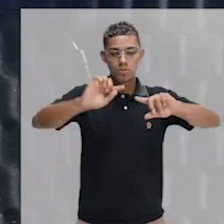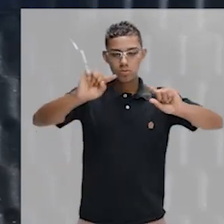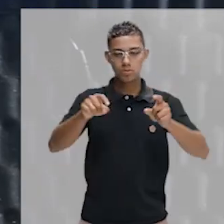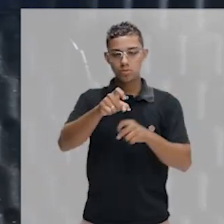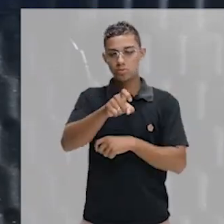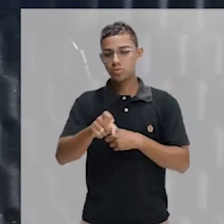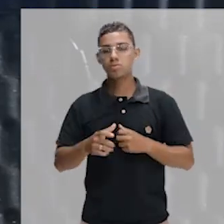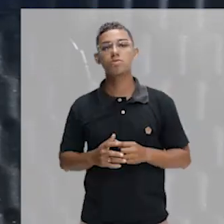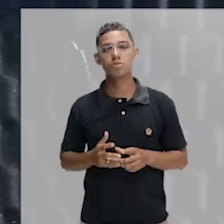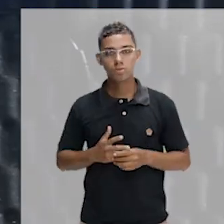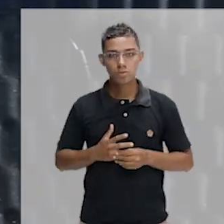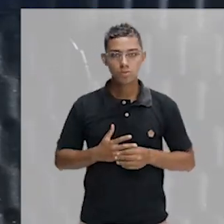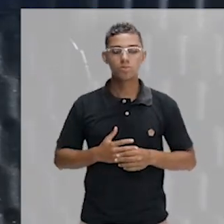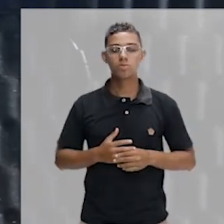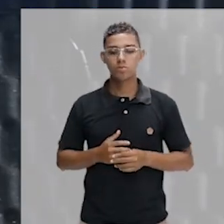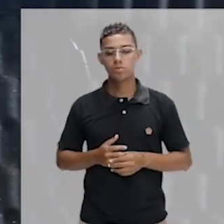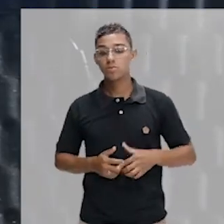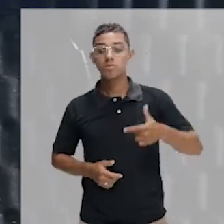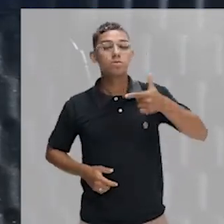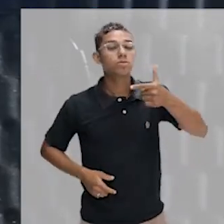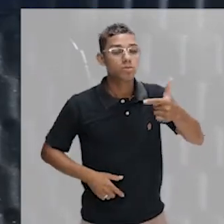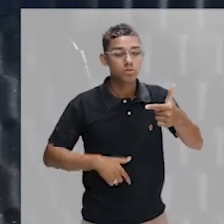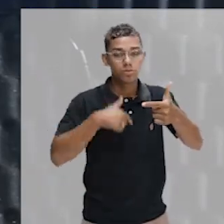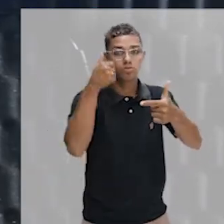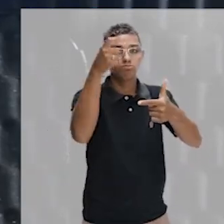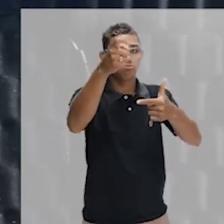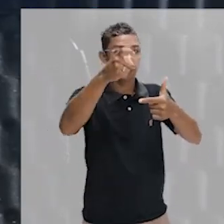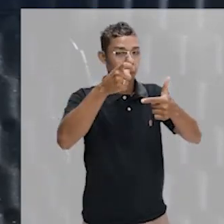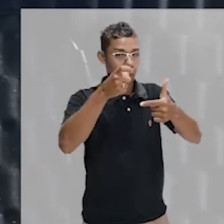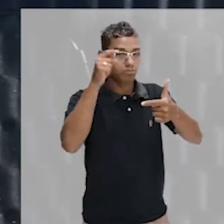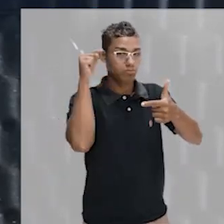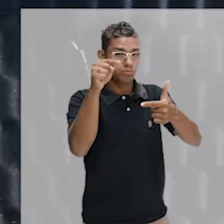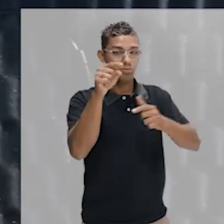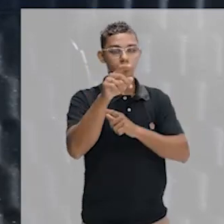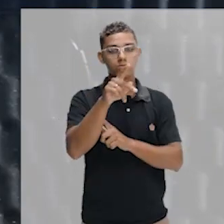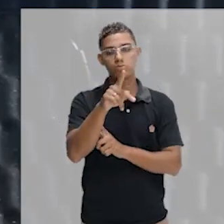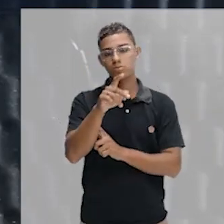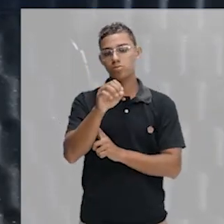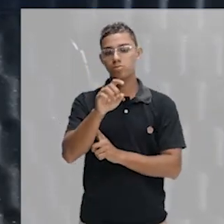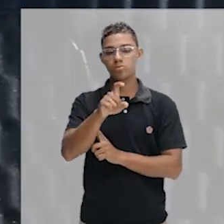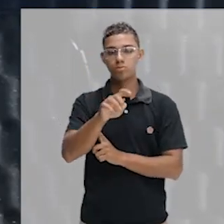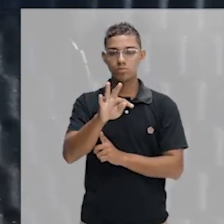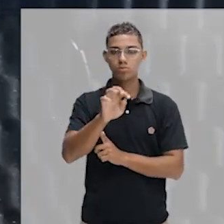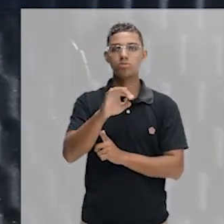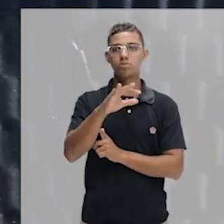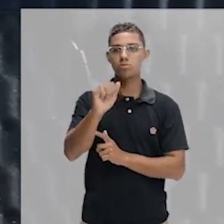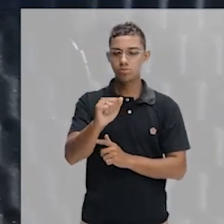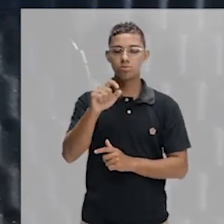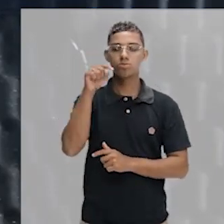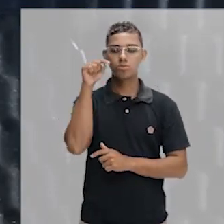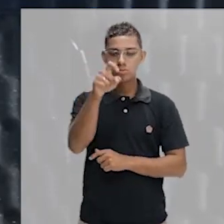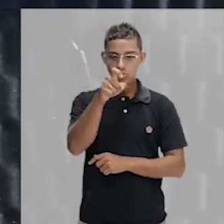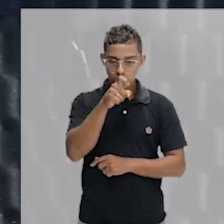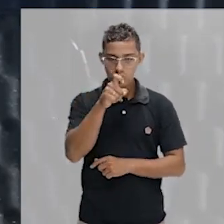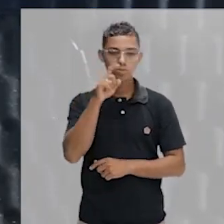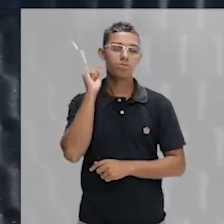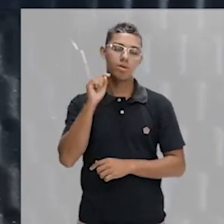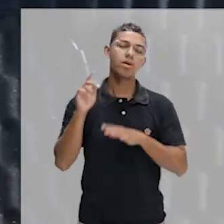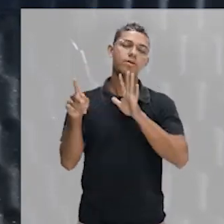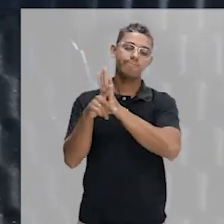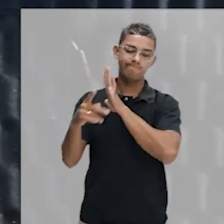variável está no expoente tem uma potência ali no caso dois elevado a x e a variável o x está lá no expoente então isso